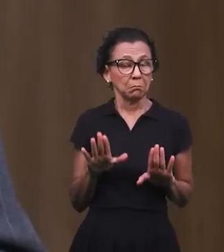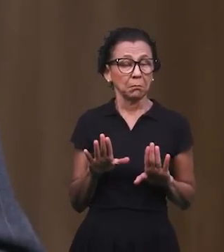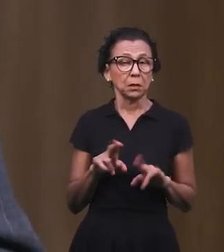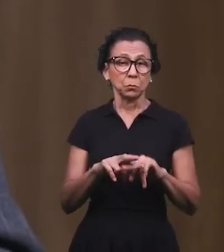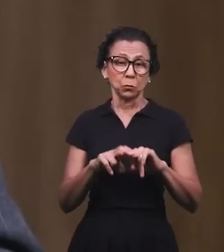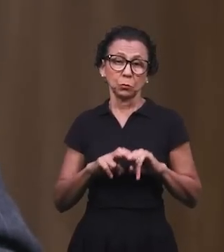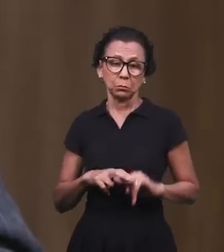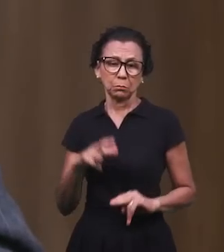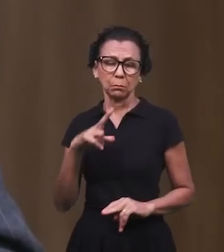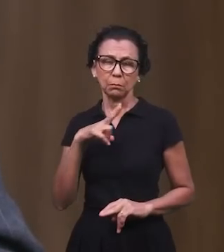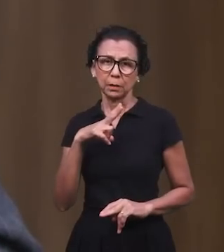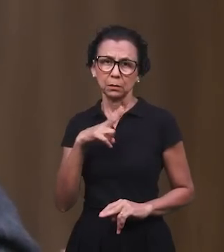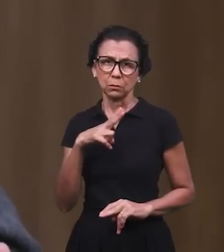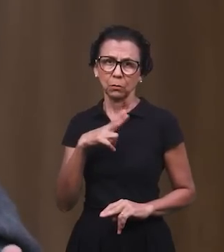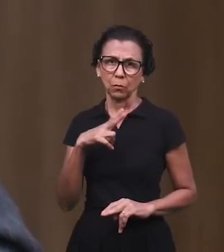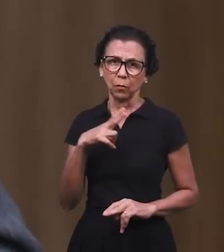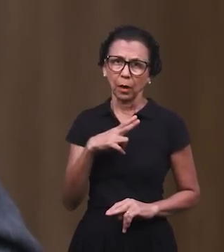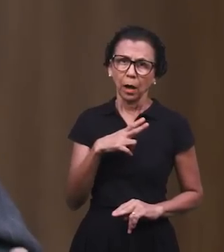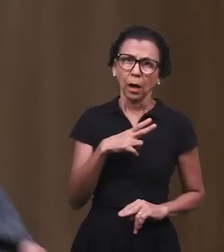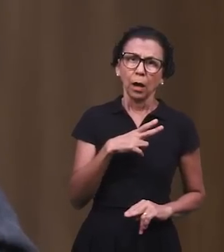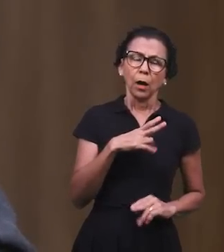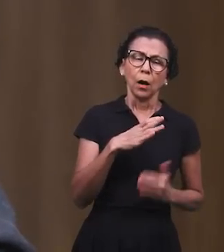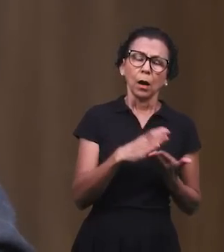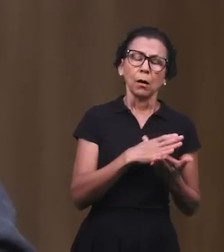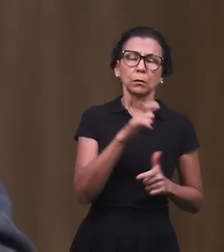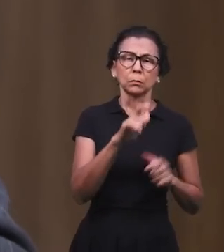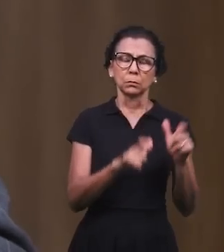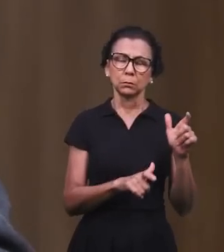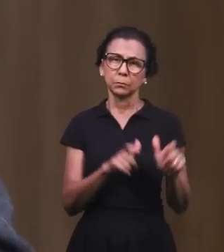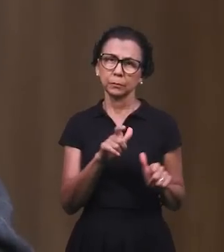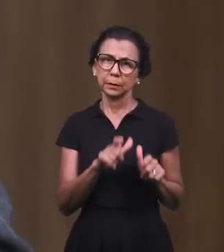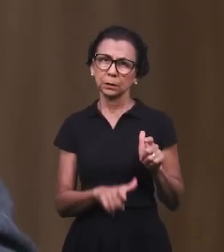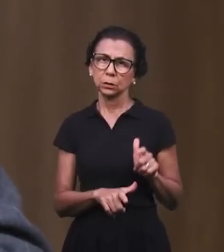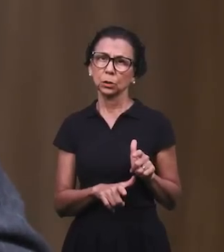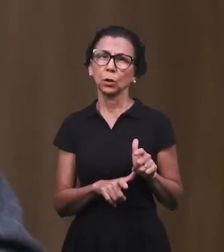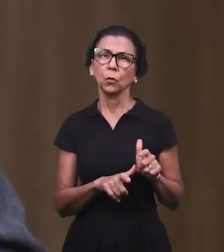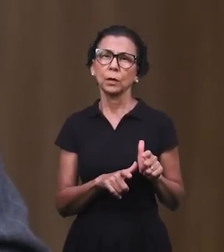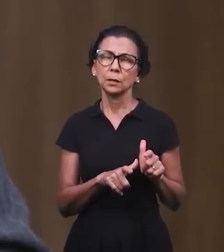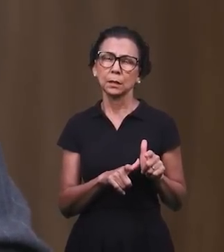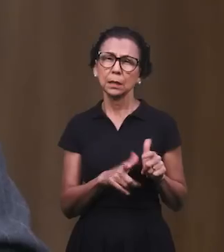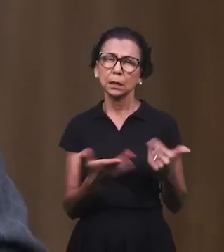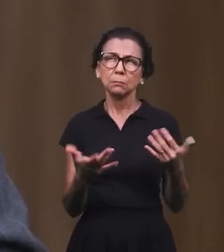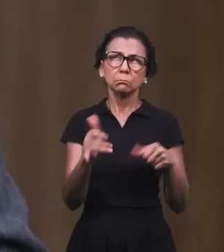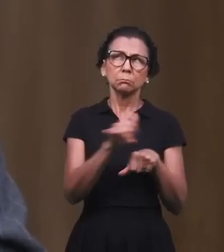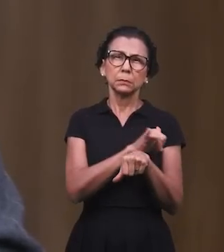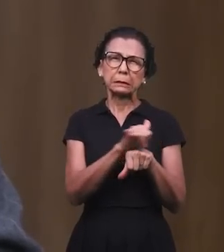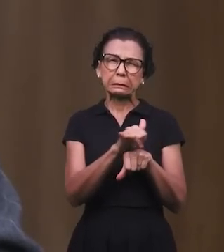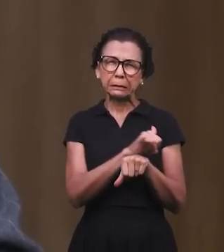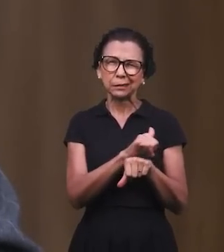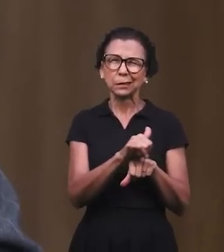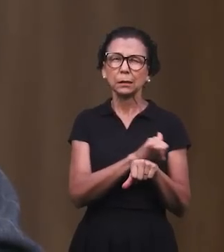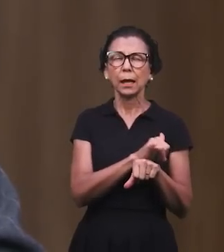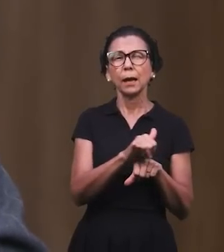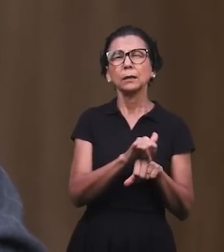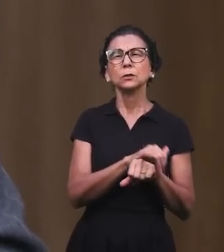aquela palavra de tentar anular a ação que seria sobre